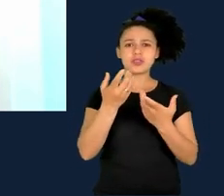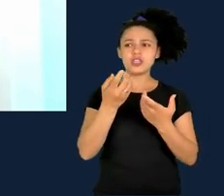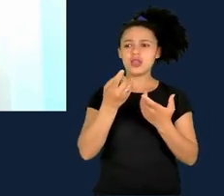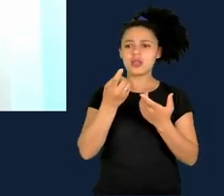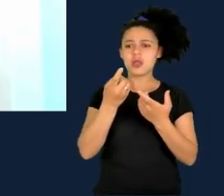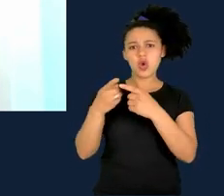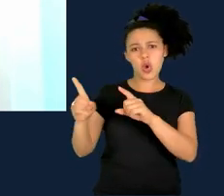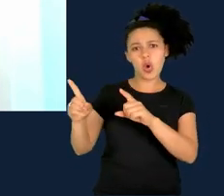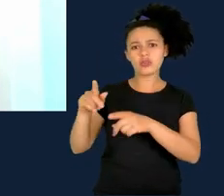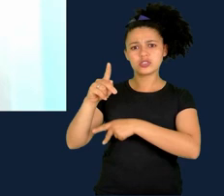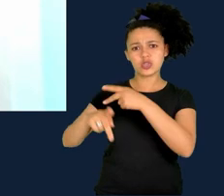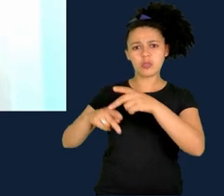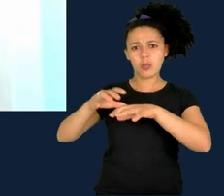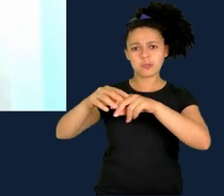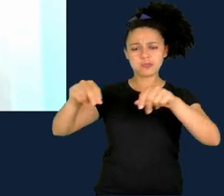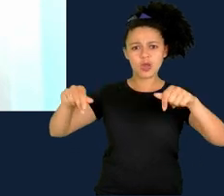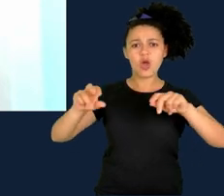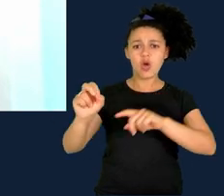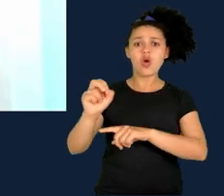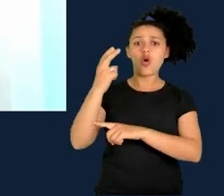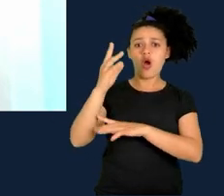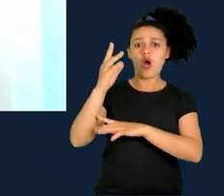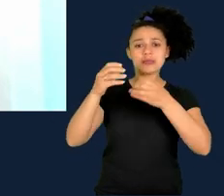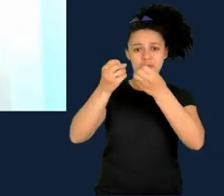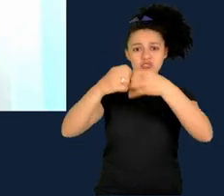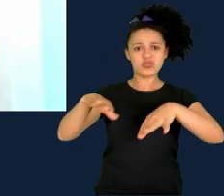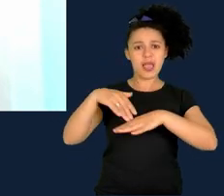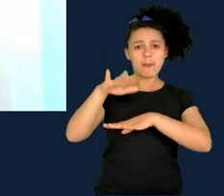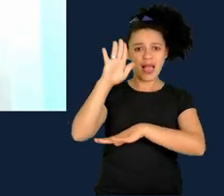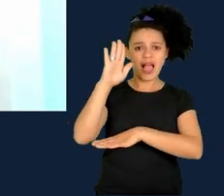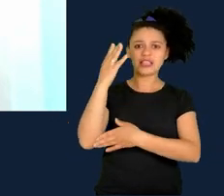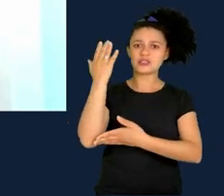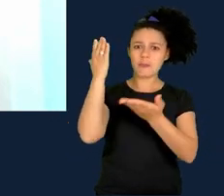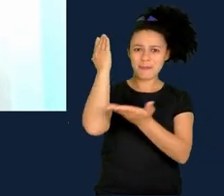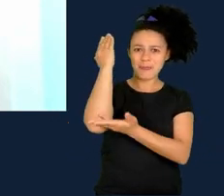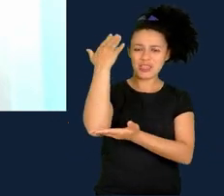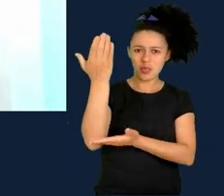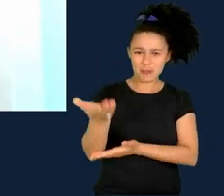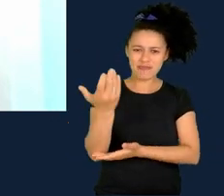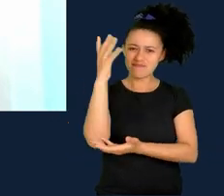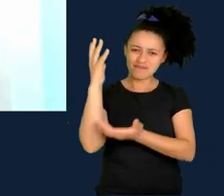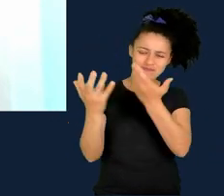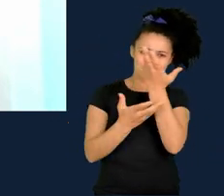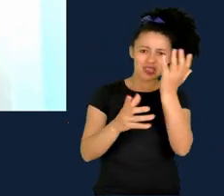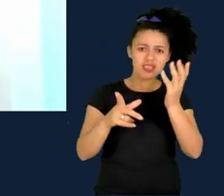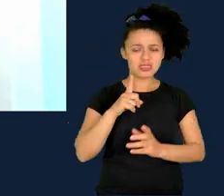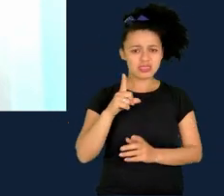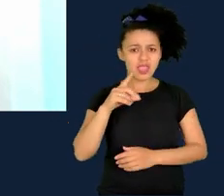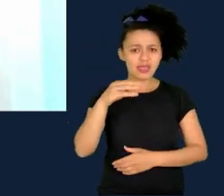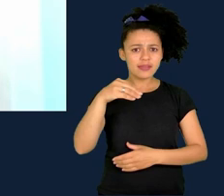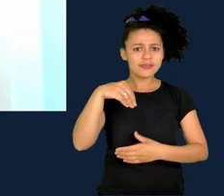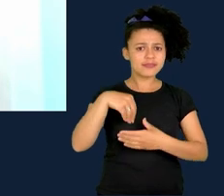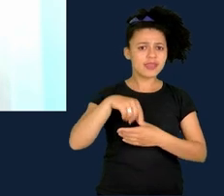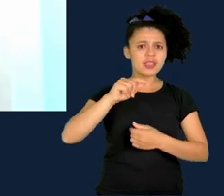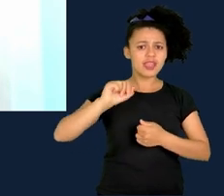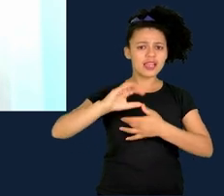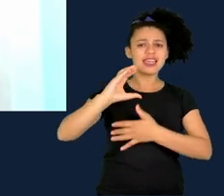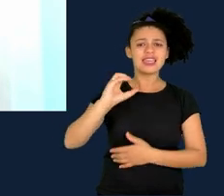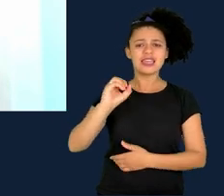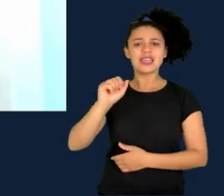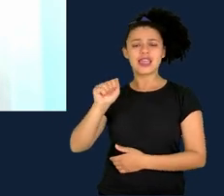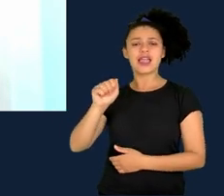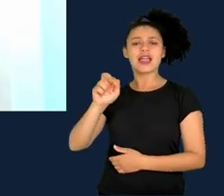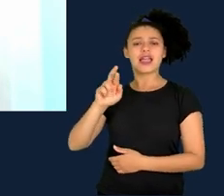locais ou causar mais danos ao meio ambiente? Existe algum risco nessa cartografia tão